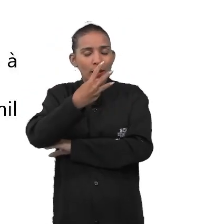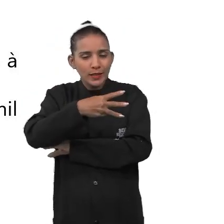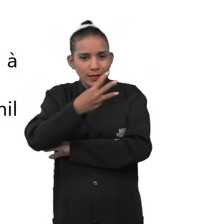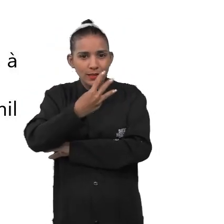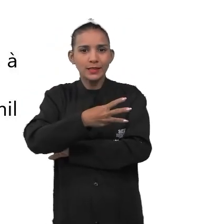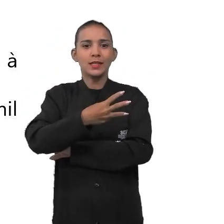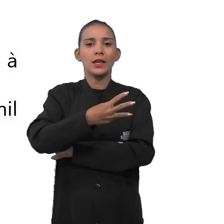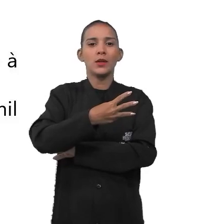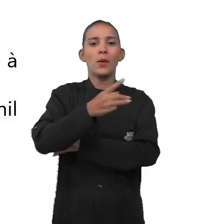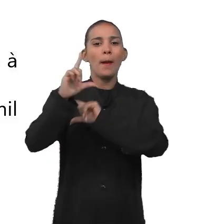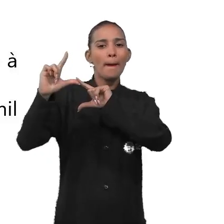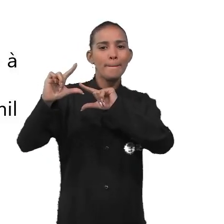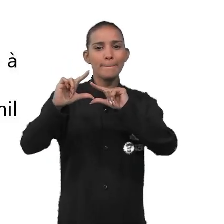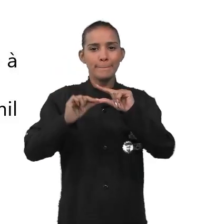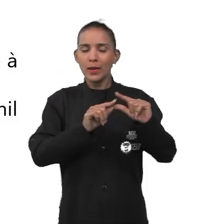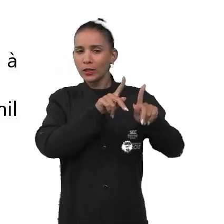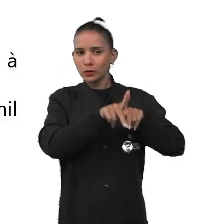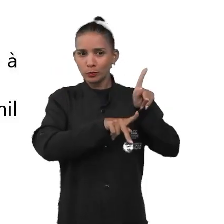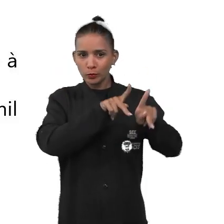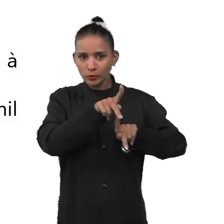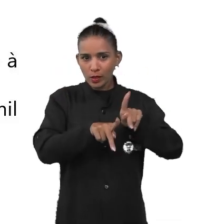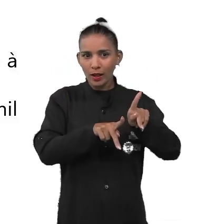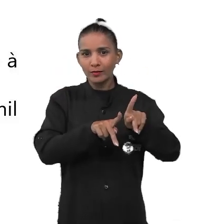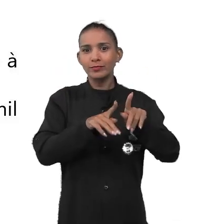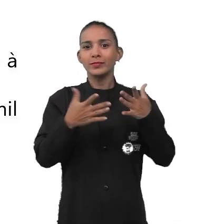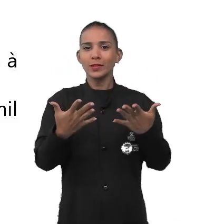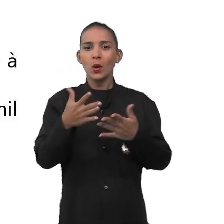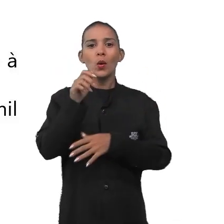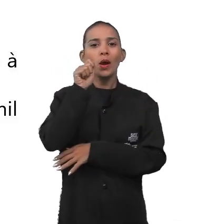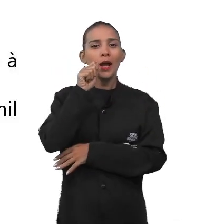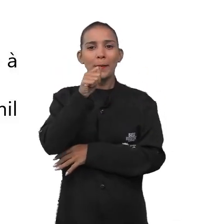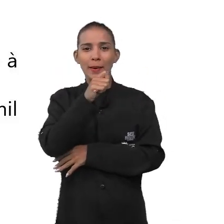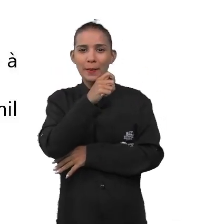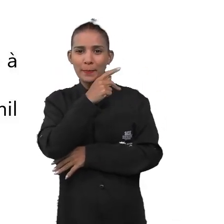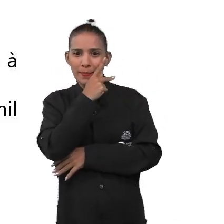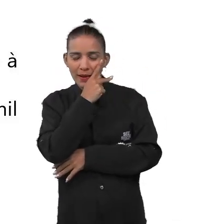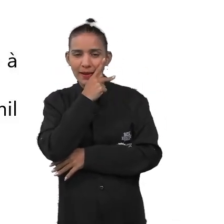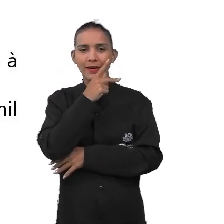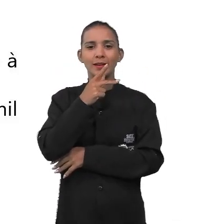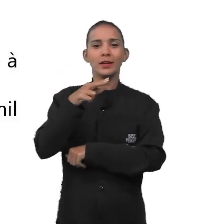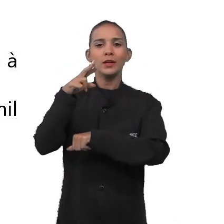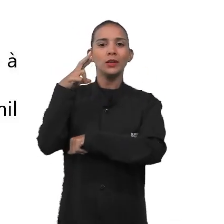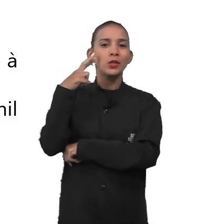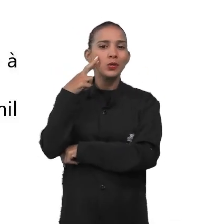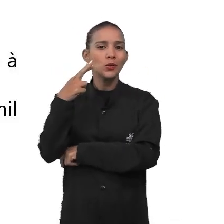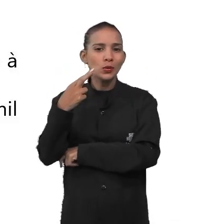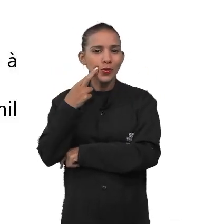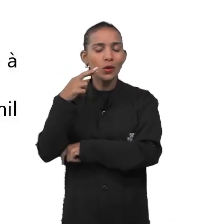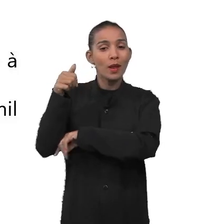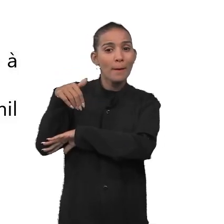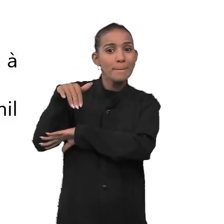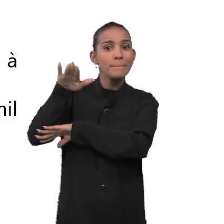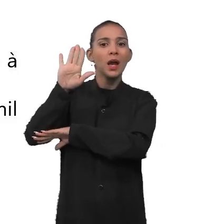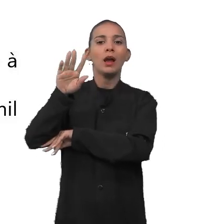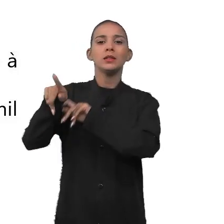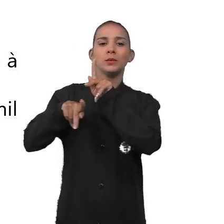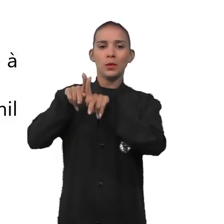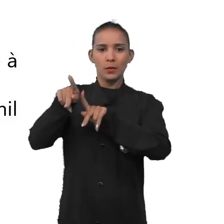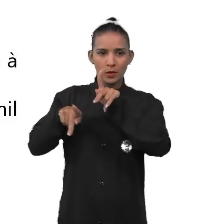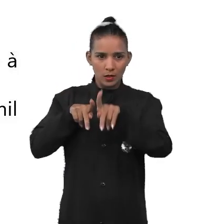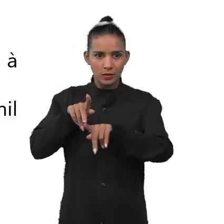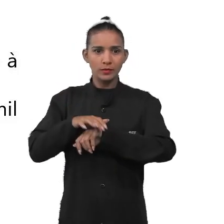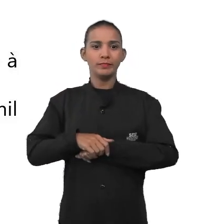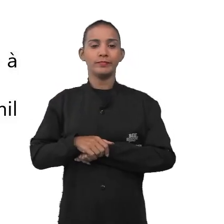ficando à frente apenas de Amapá e Roraima. A cidade mais populosa do Acre é a cidade de Rio Branco,